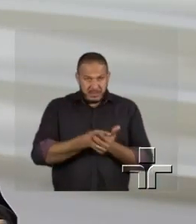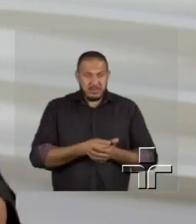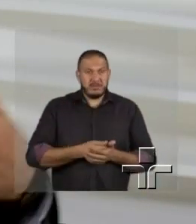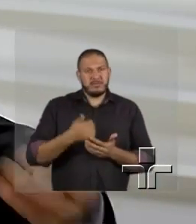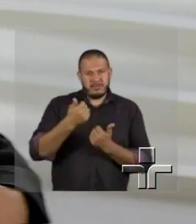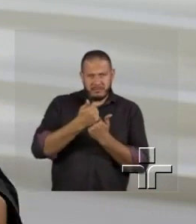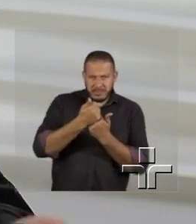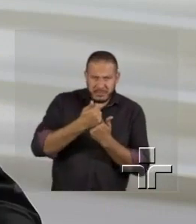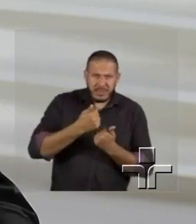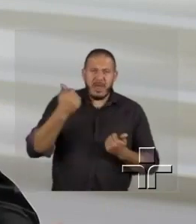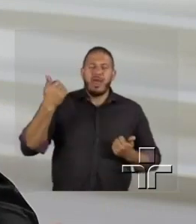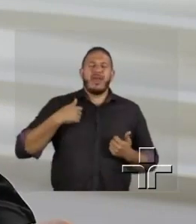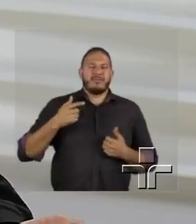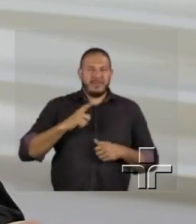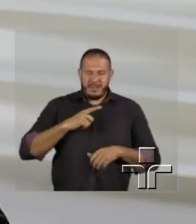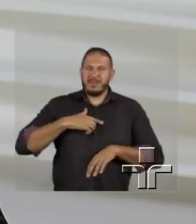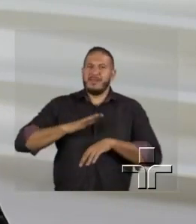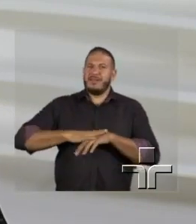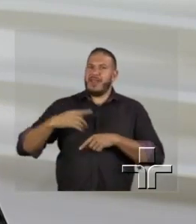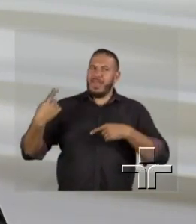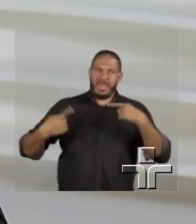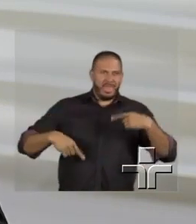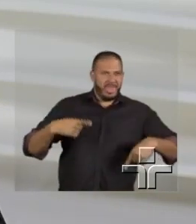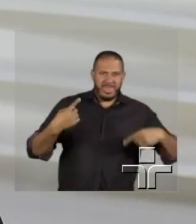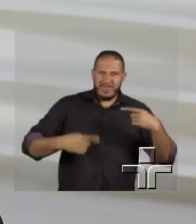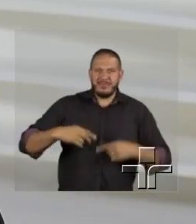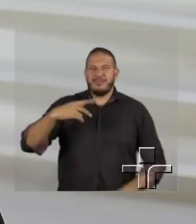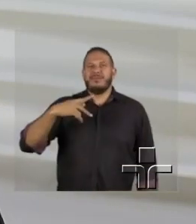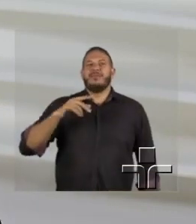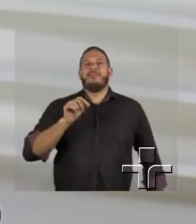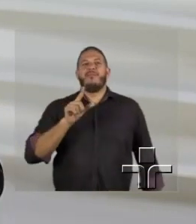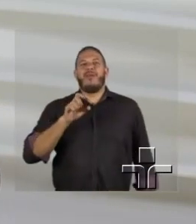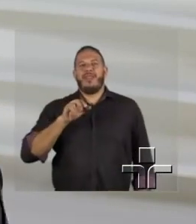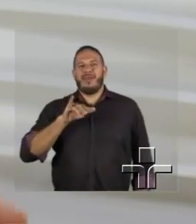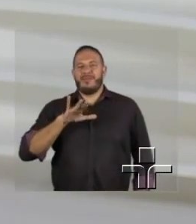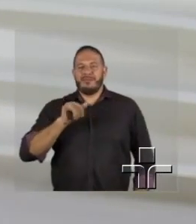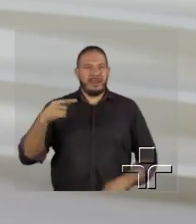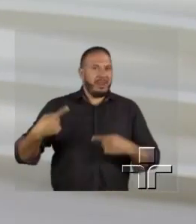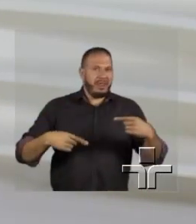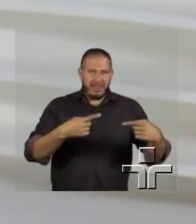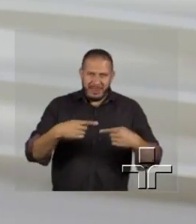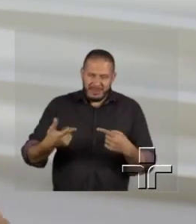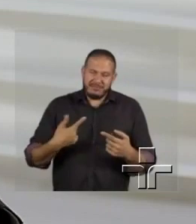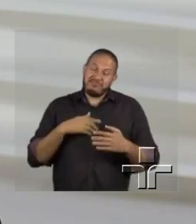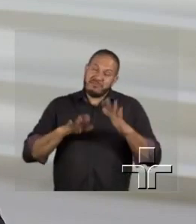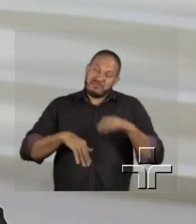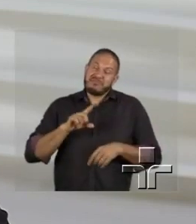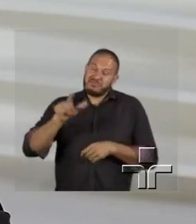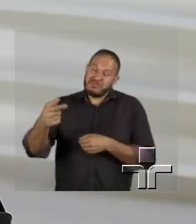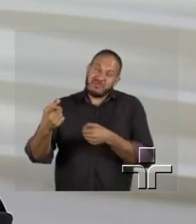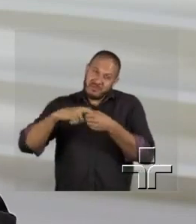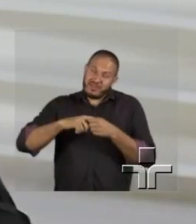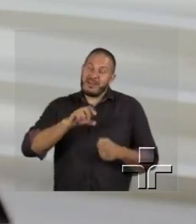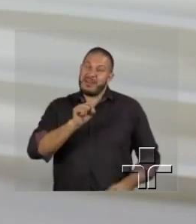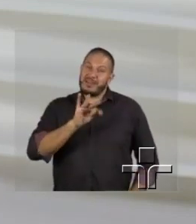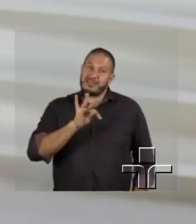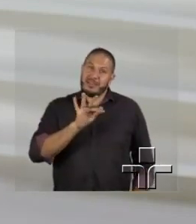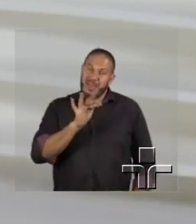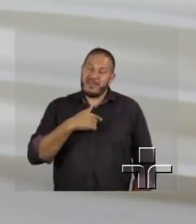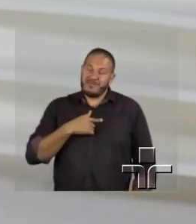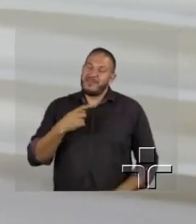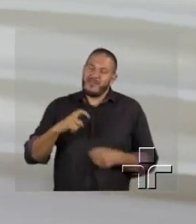instância. Ele não tinha autorização, e não apenas autorizou o grampo, como ele divulgou o grampo. O atual ministro Sérgio